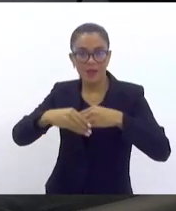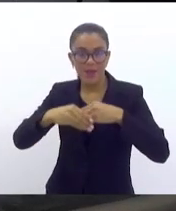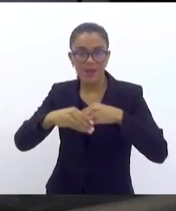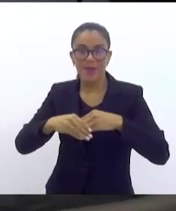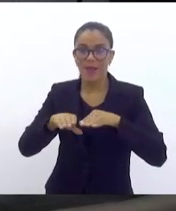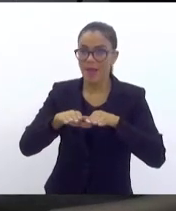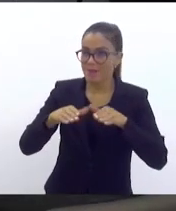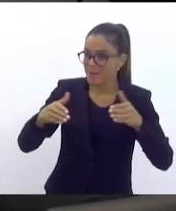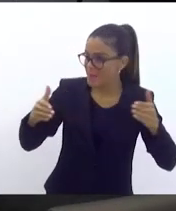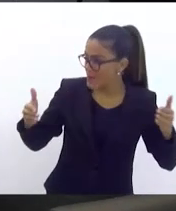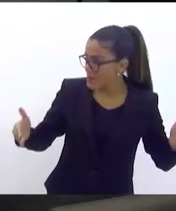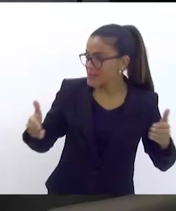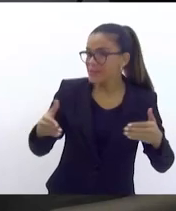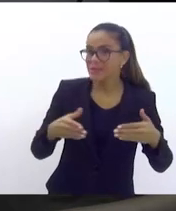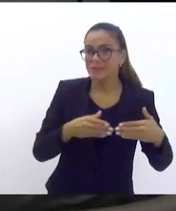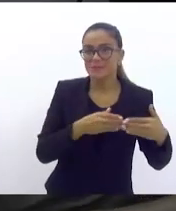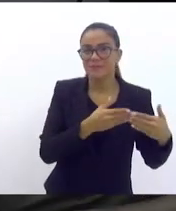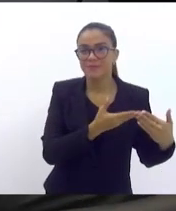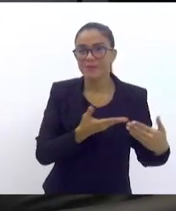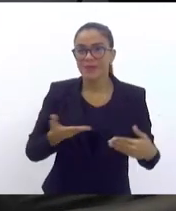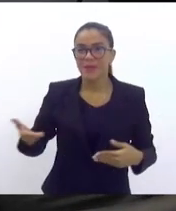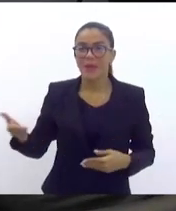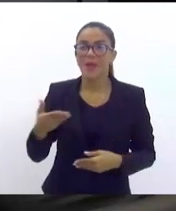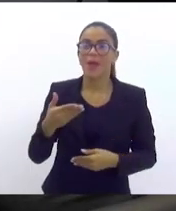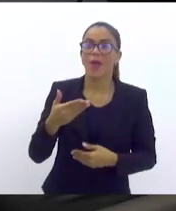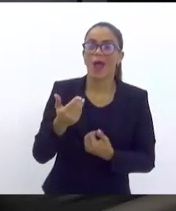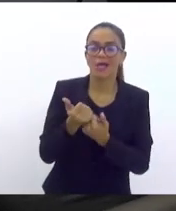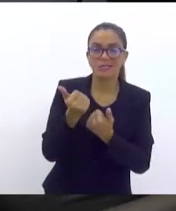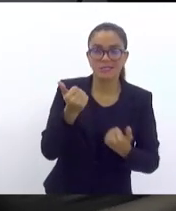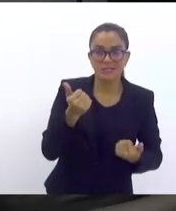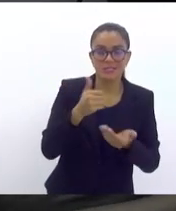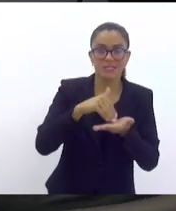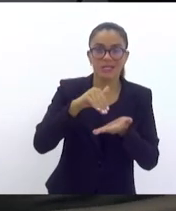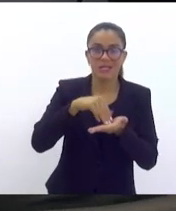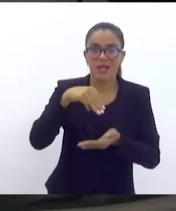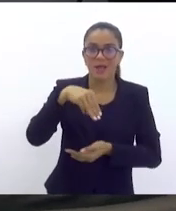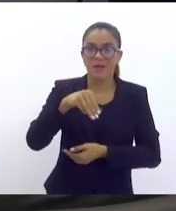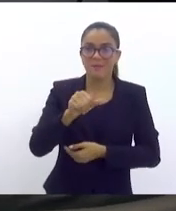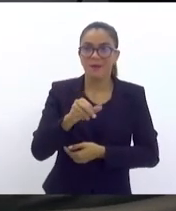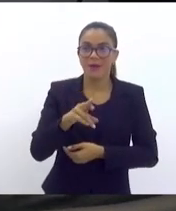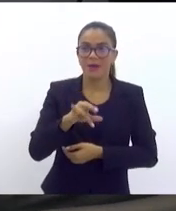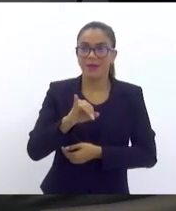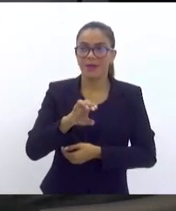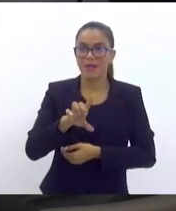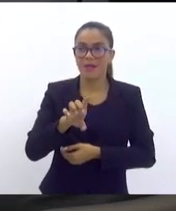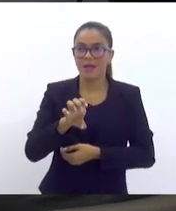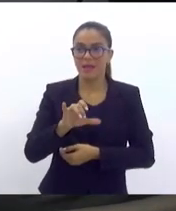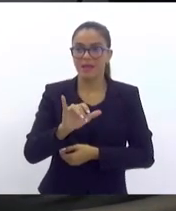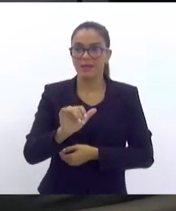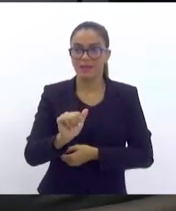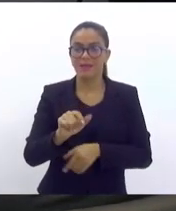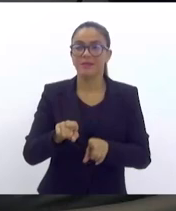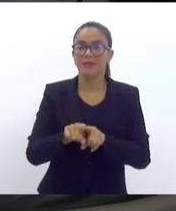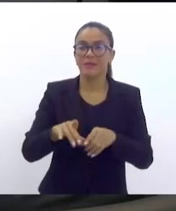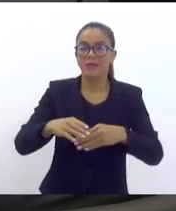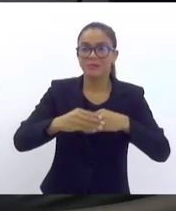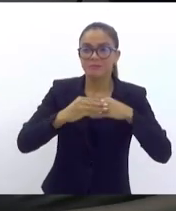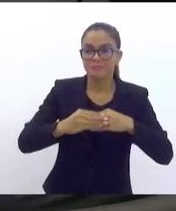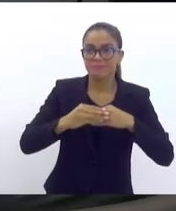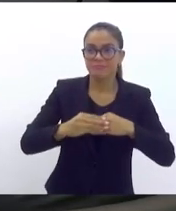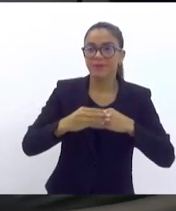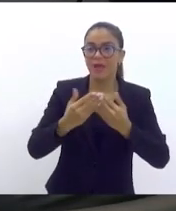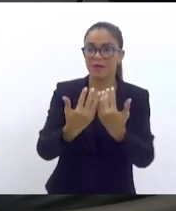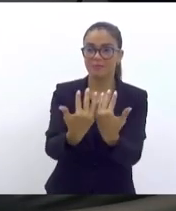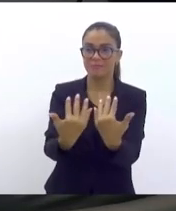mesa os meus colegas né quero cumprimentar que a secretária Marileia cumprimentar os vereadores quero cumprimentar aqui na